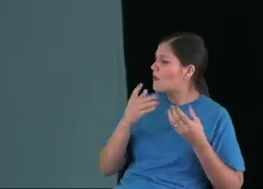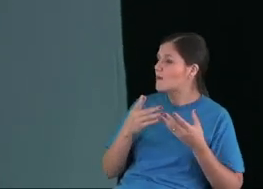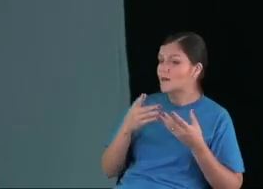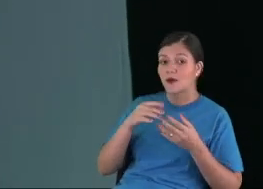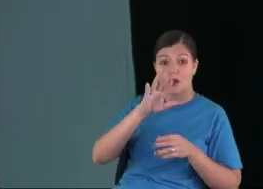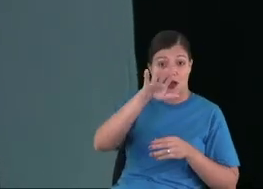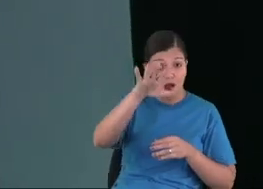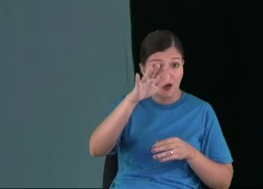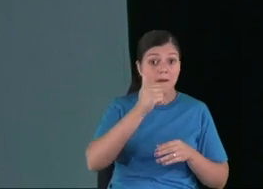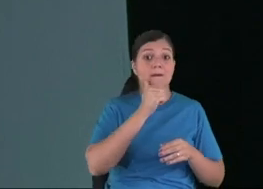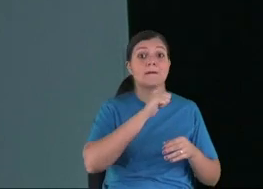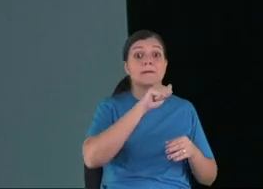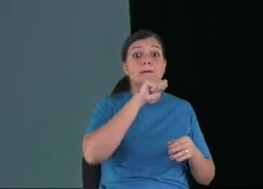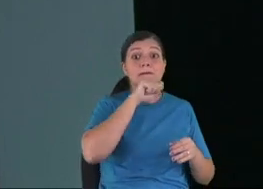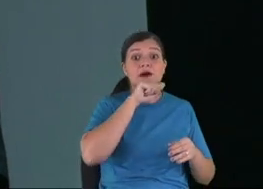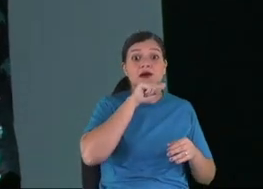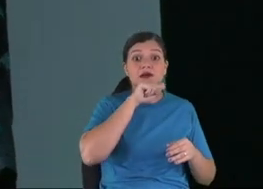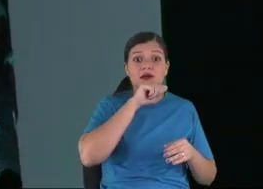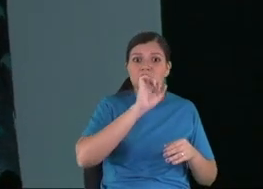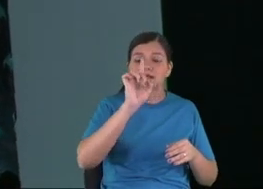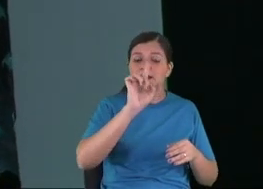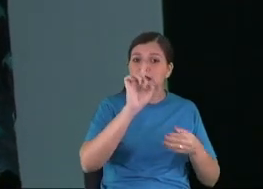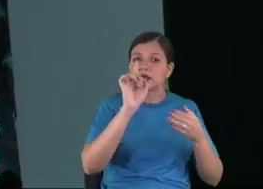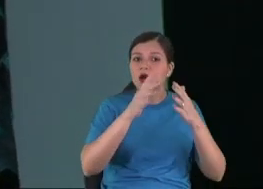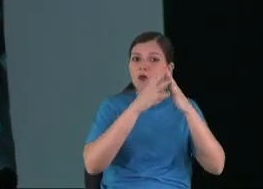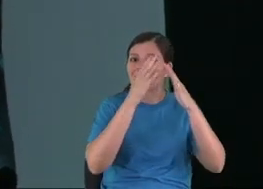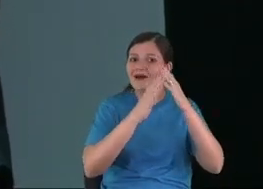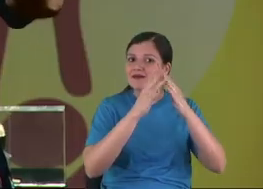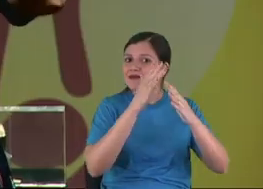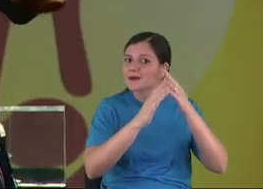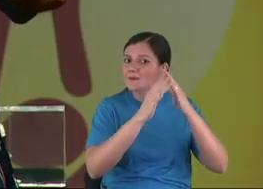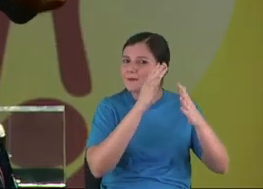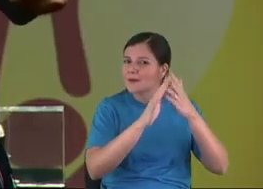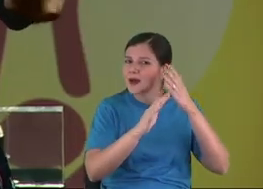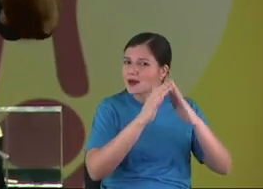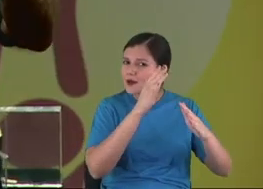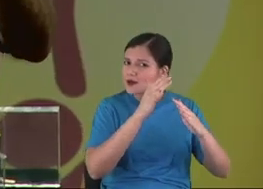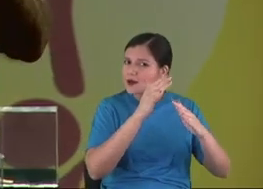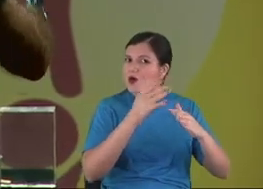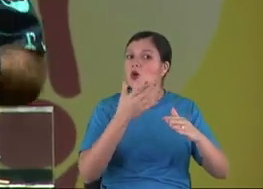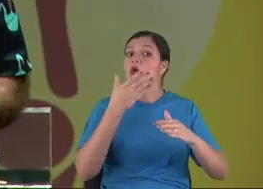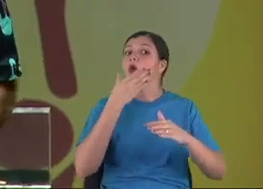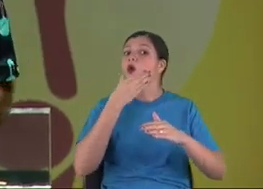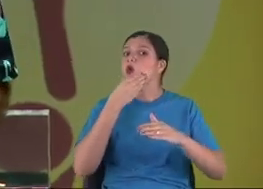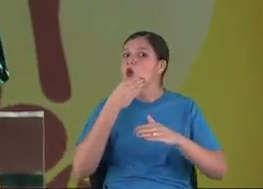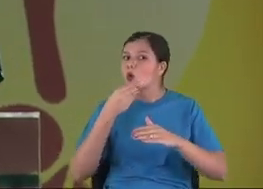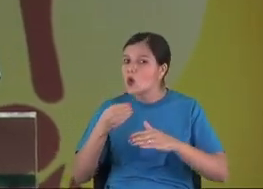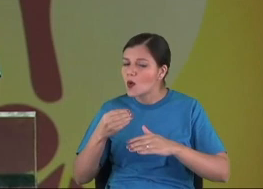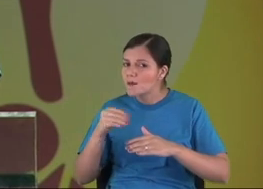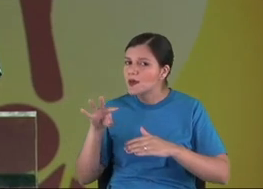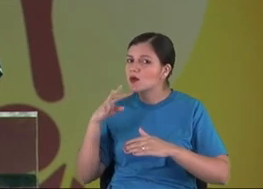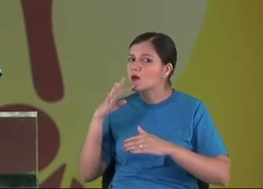Mãe, não interfira. Homens, muitas vezes, conhecem mais homens do que você.